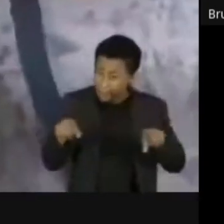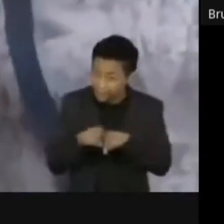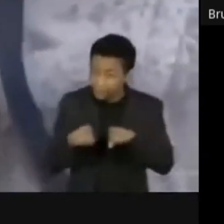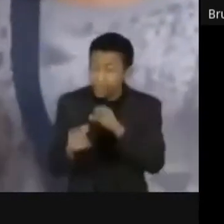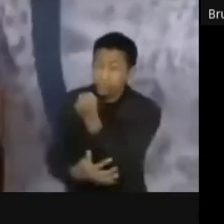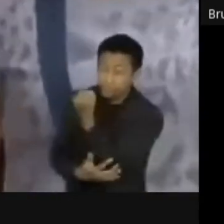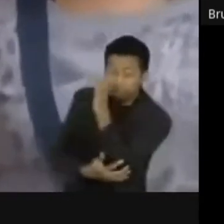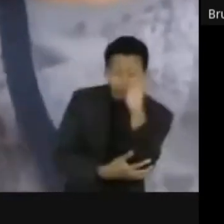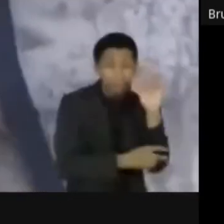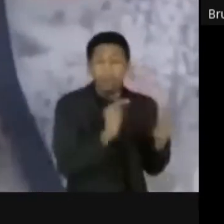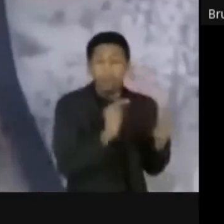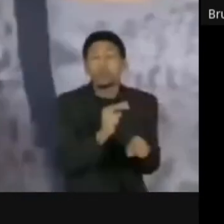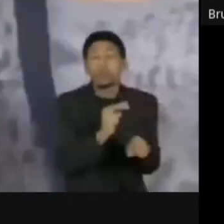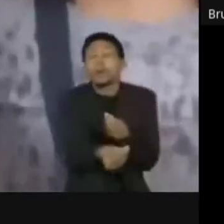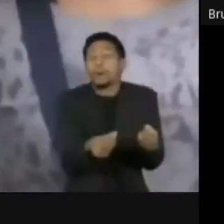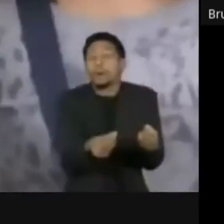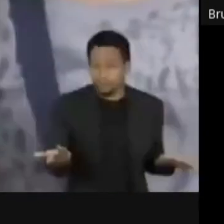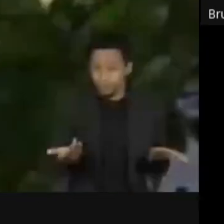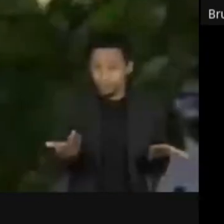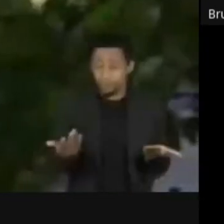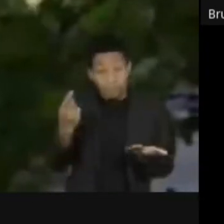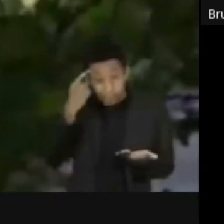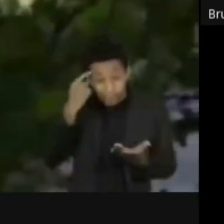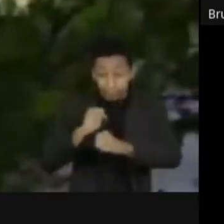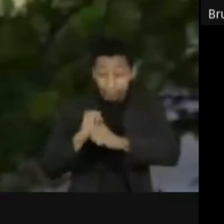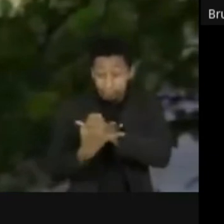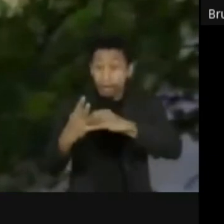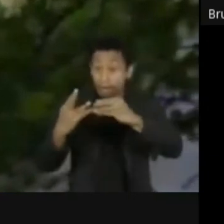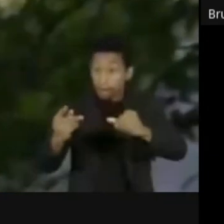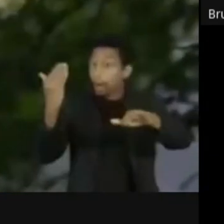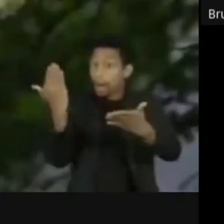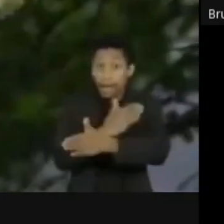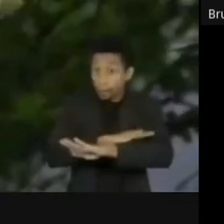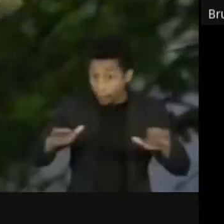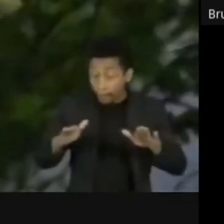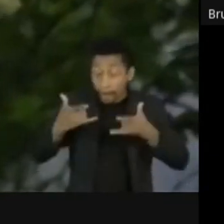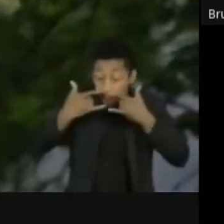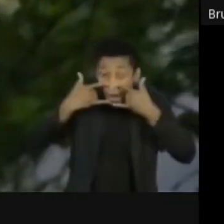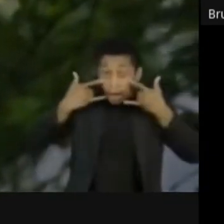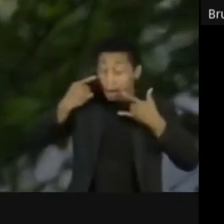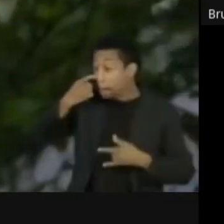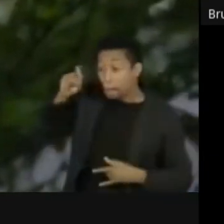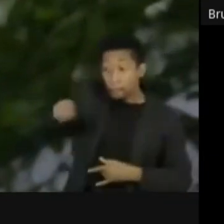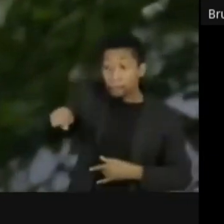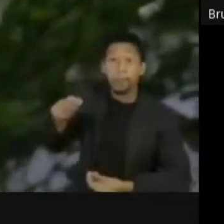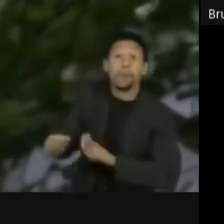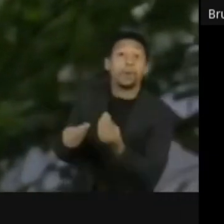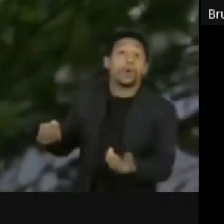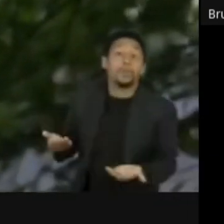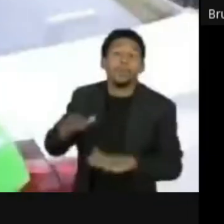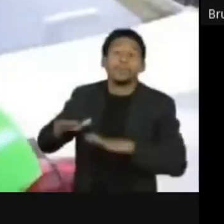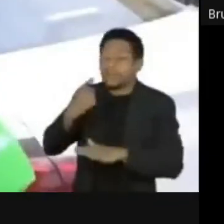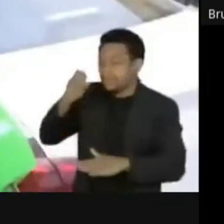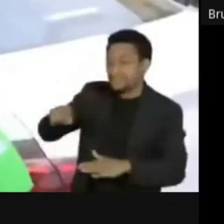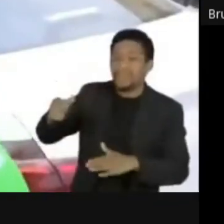ambiental. É que depois que a pandemia passar, com centenas de milhões delas por aí sem utilidade, o descarte pode não acontecer da